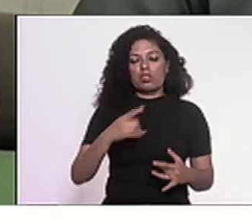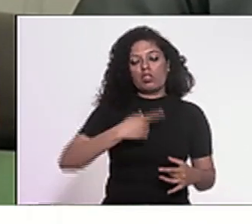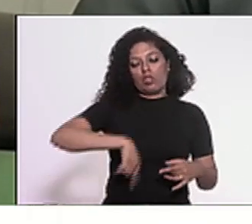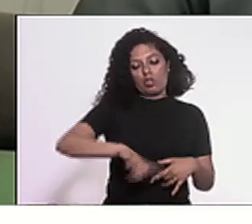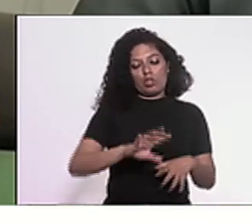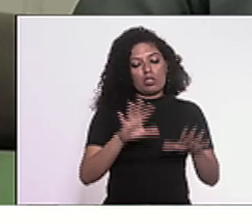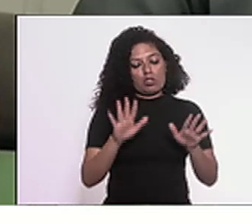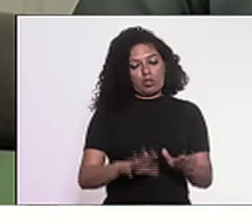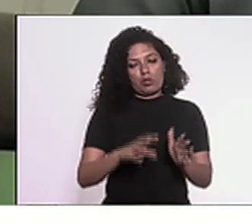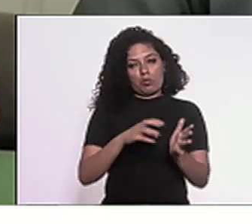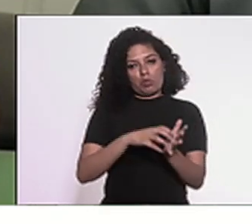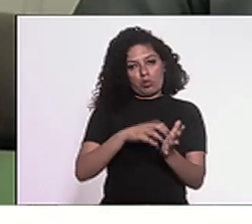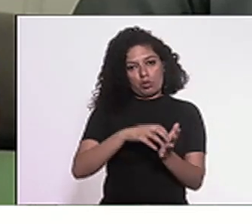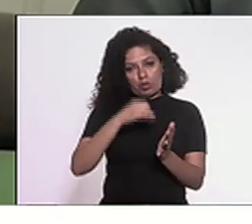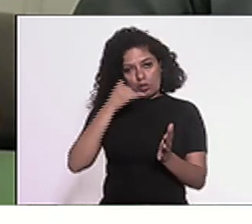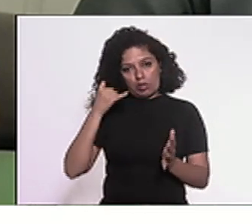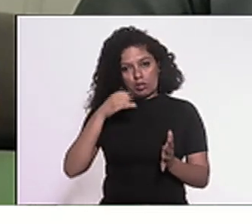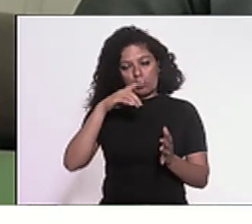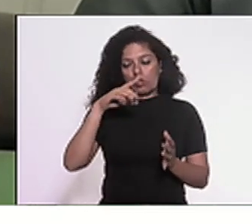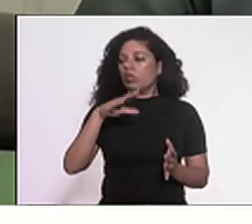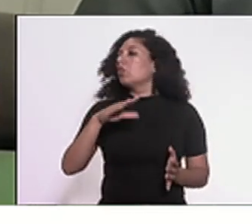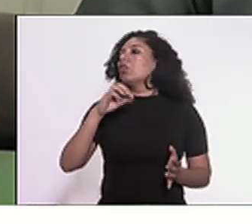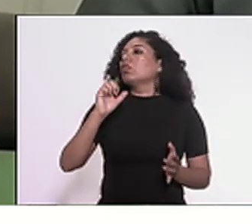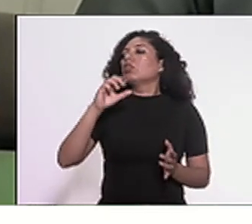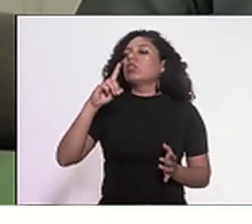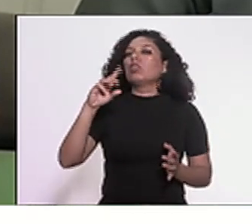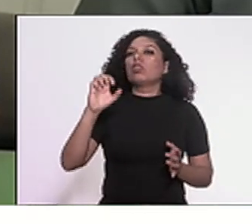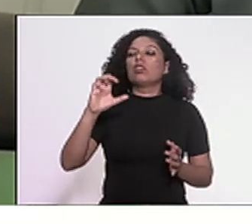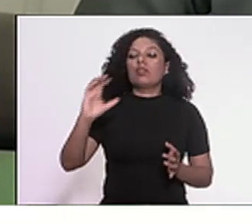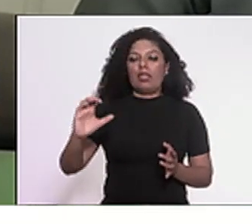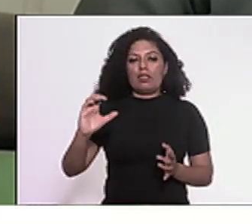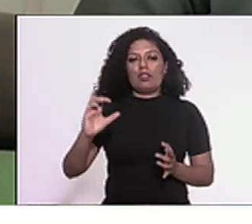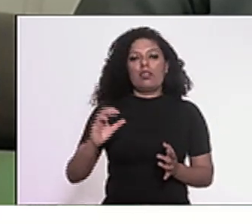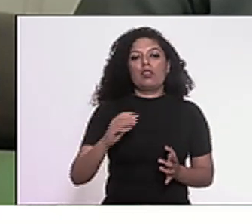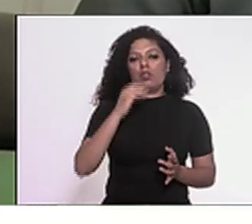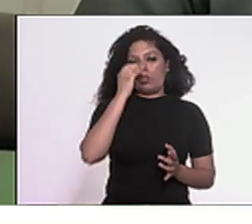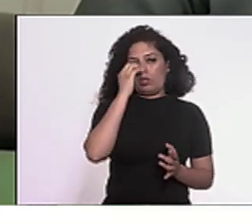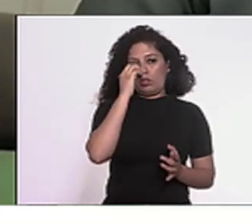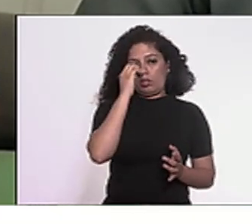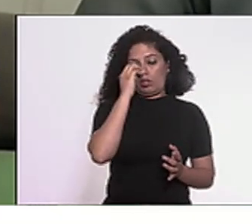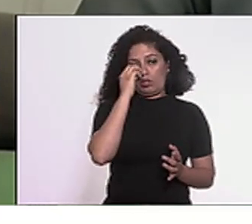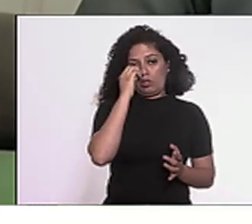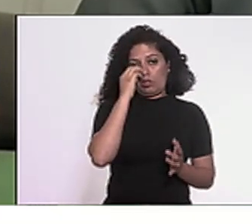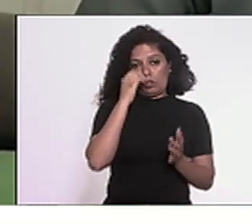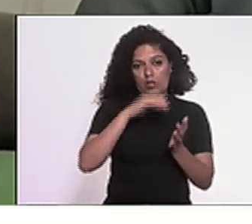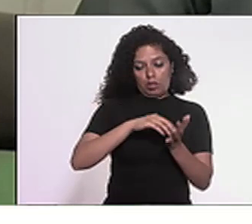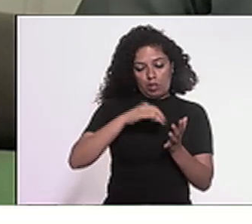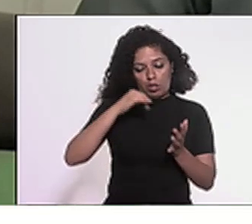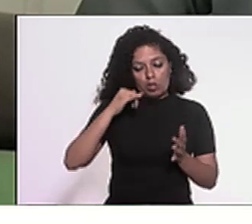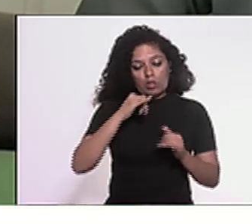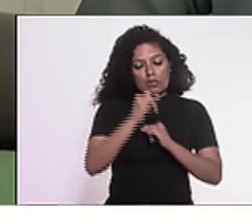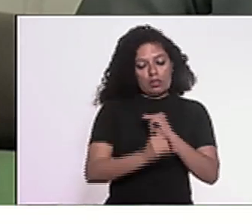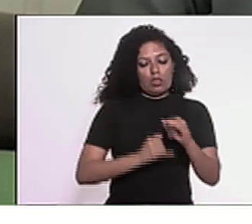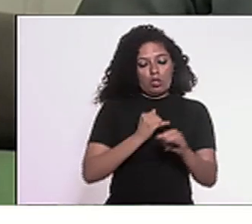ouvidoria da SEDEC e do CBMERG, né, através do